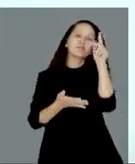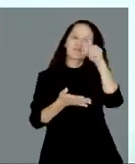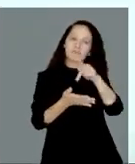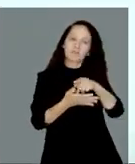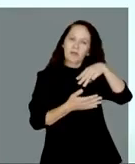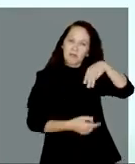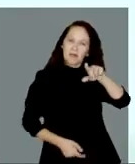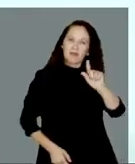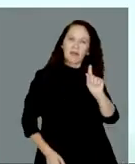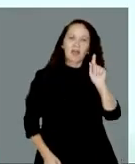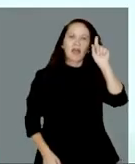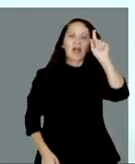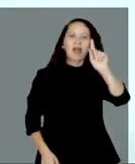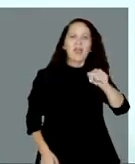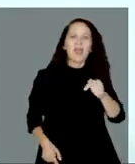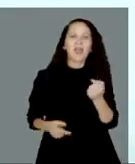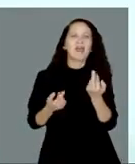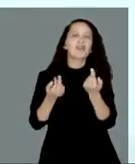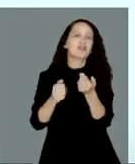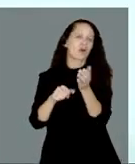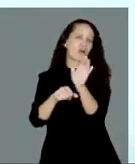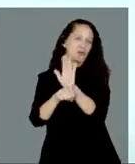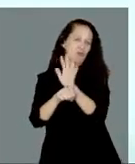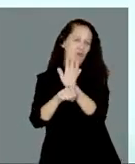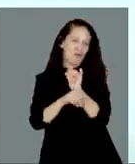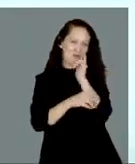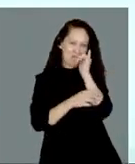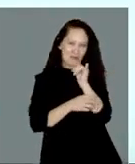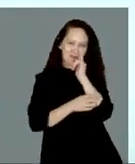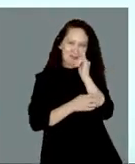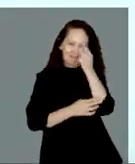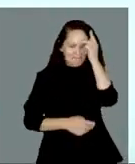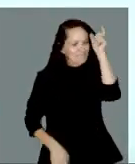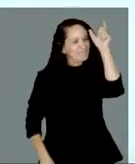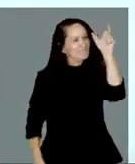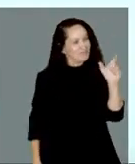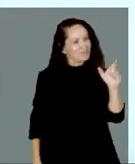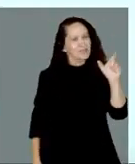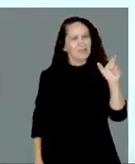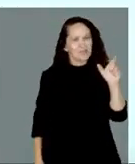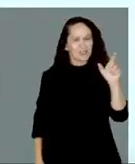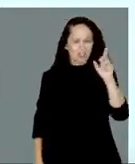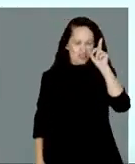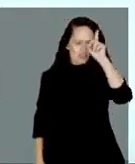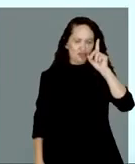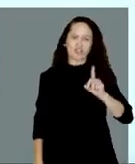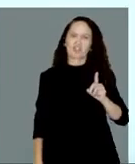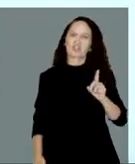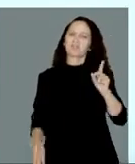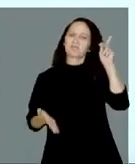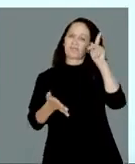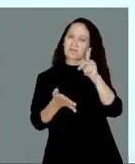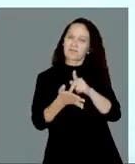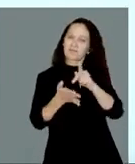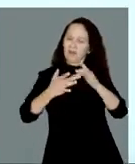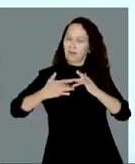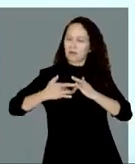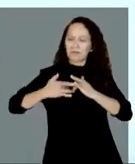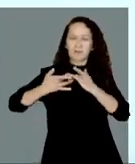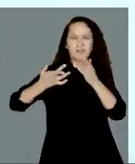lembranças e muitos momentos importantes, porque é, sem dúvida, um